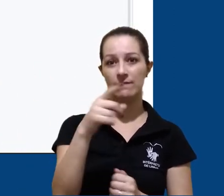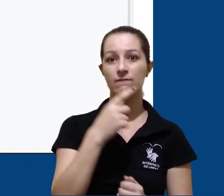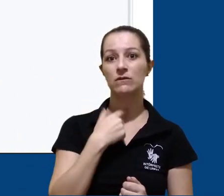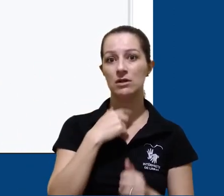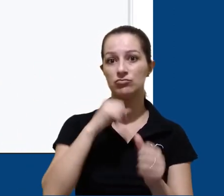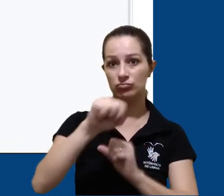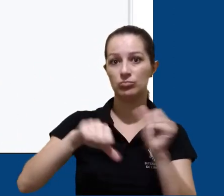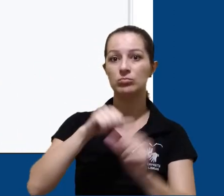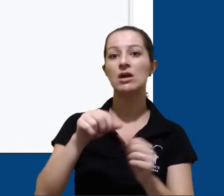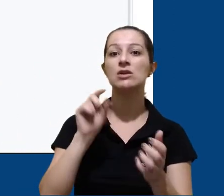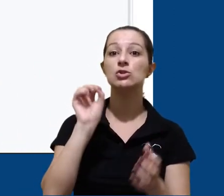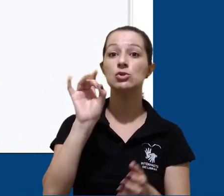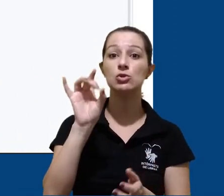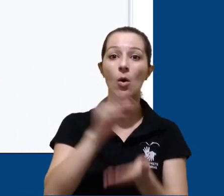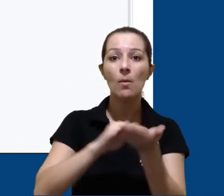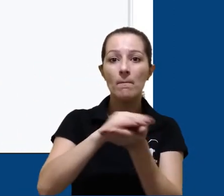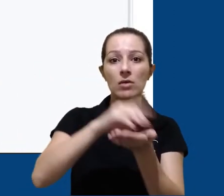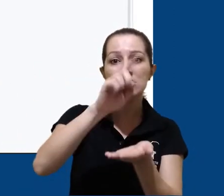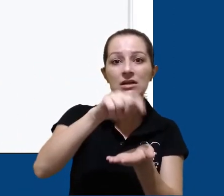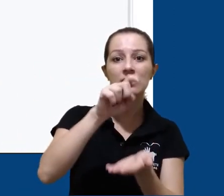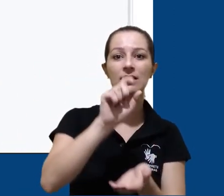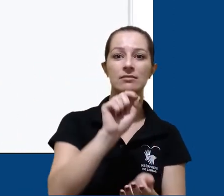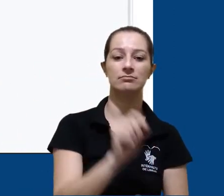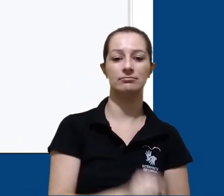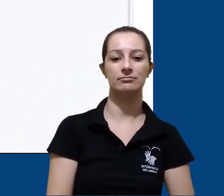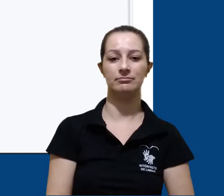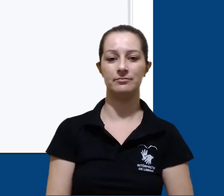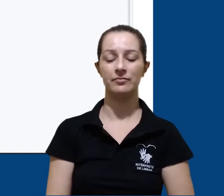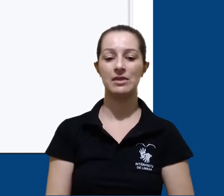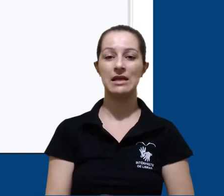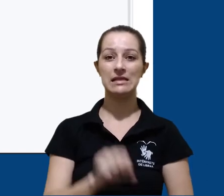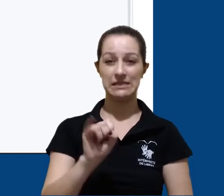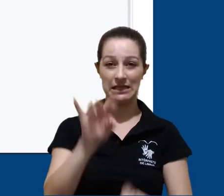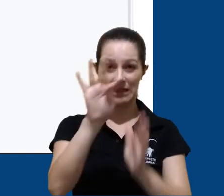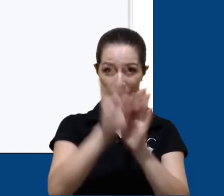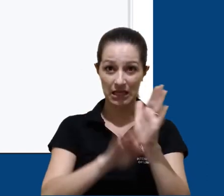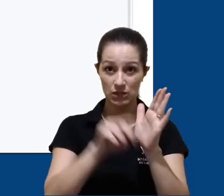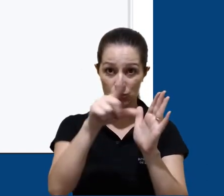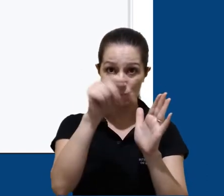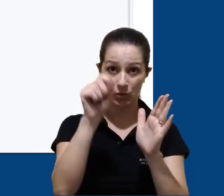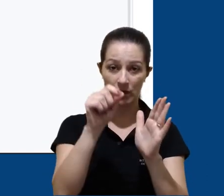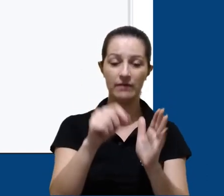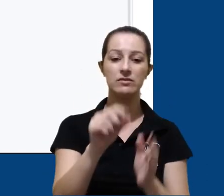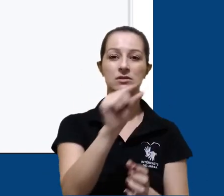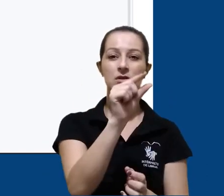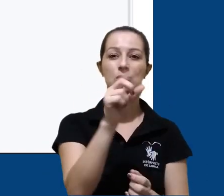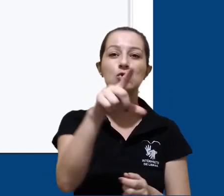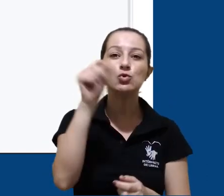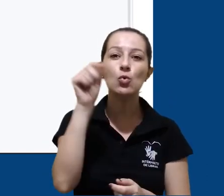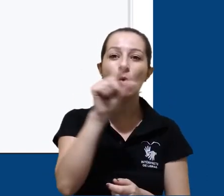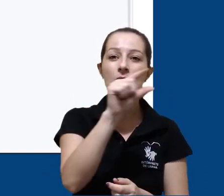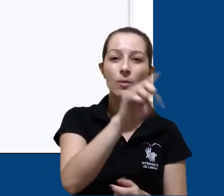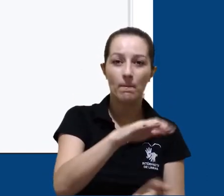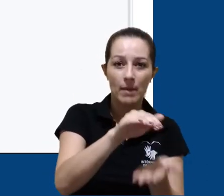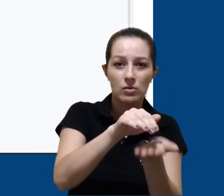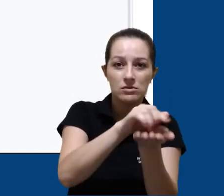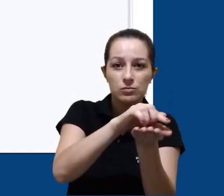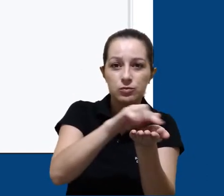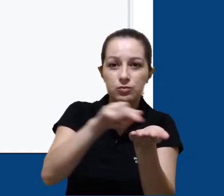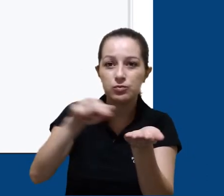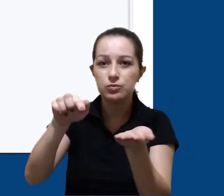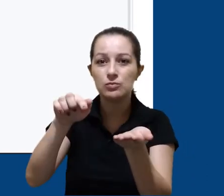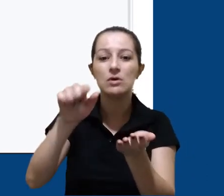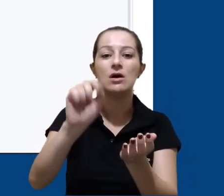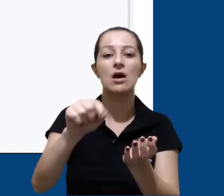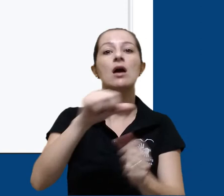editar bom para editar um texto na tabela selecione a área que deseja e assim como um texto